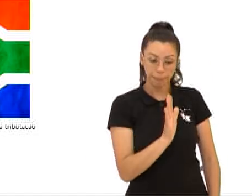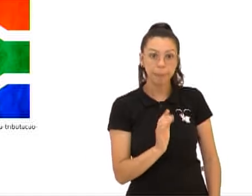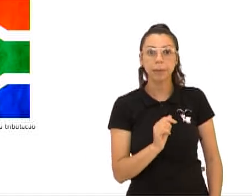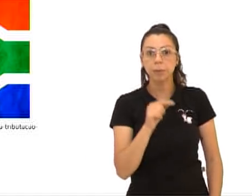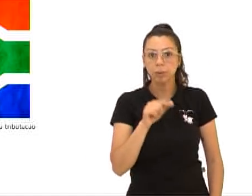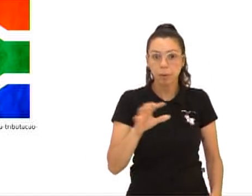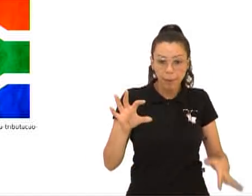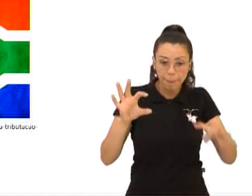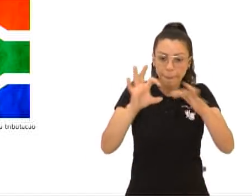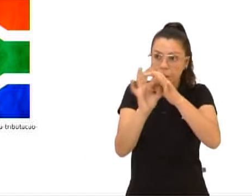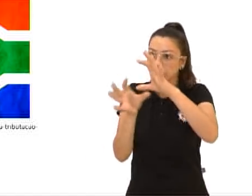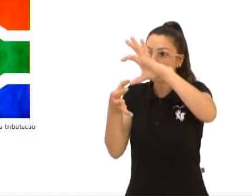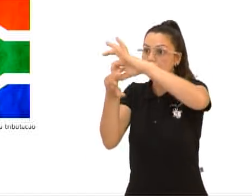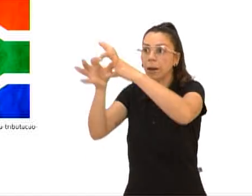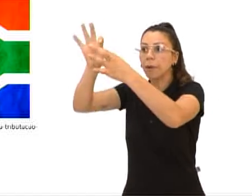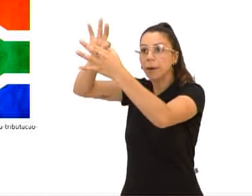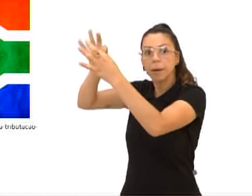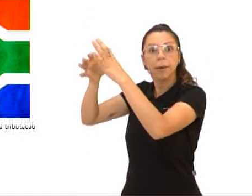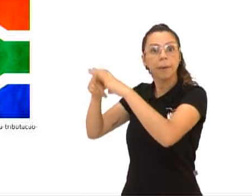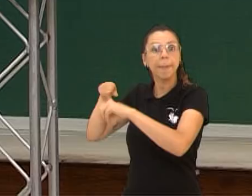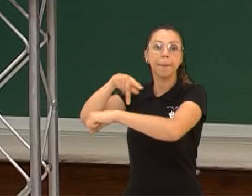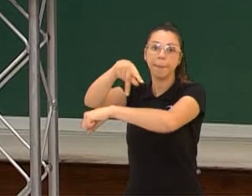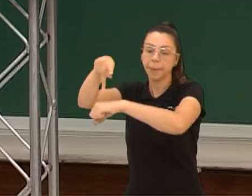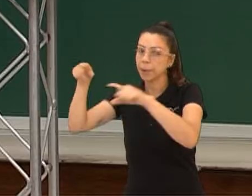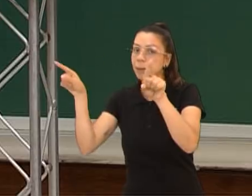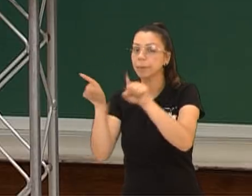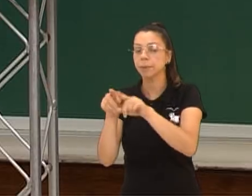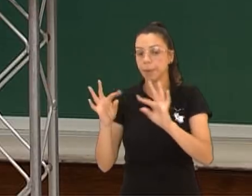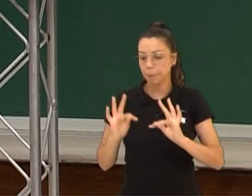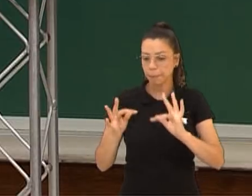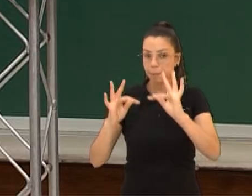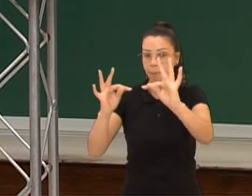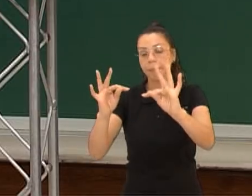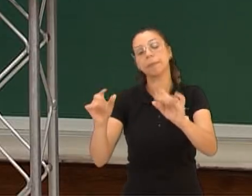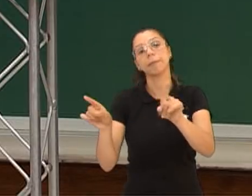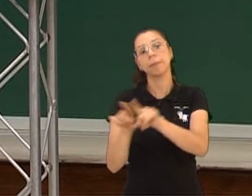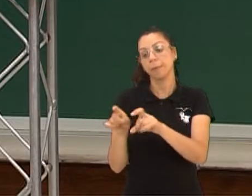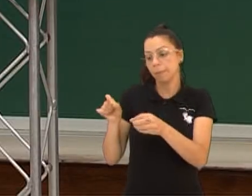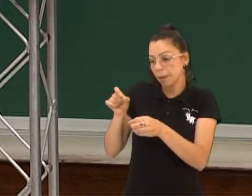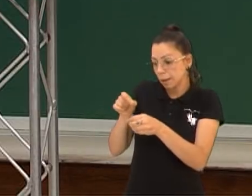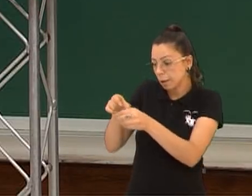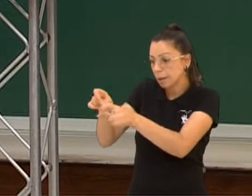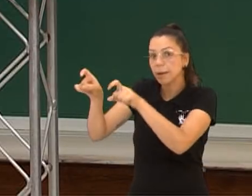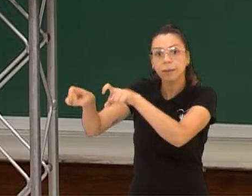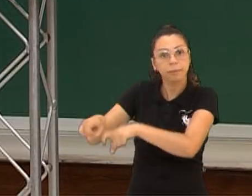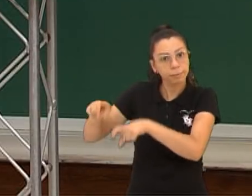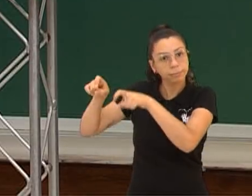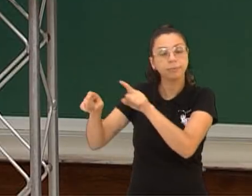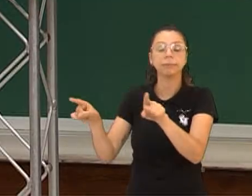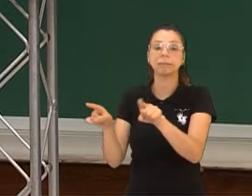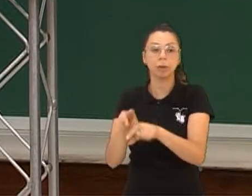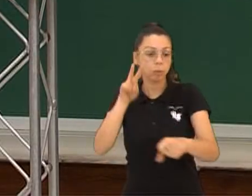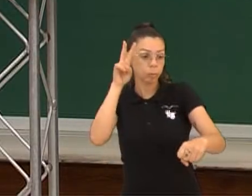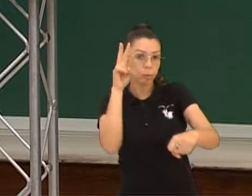países africanos, parceiro em desenvolvimento tecnológico, agrícola, na pecuária.